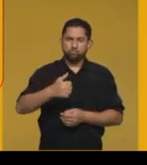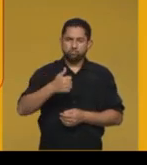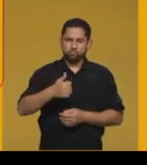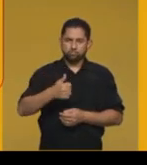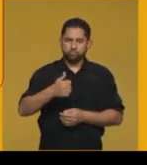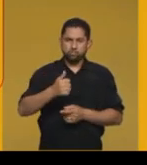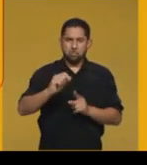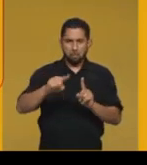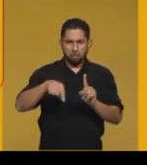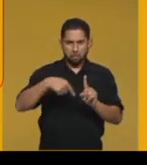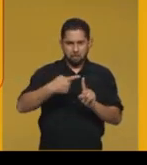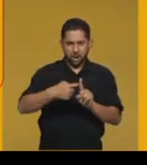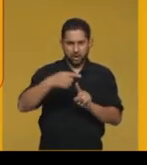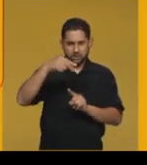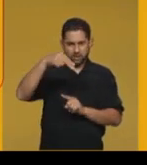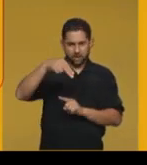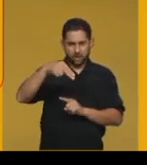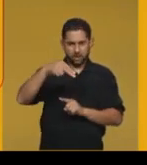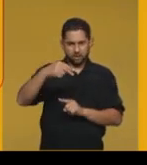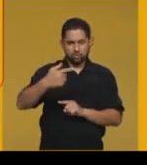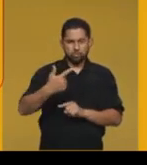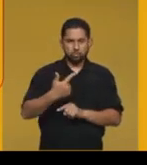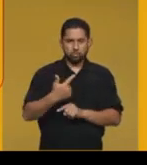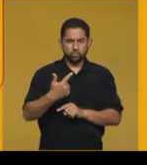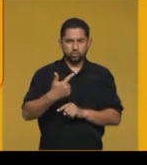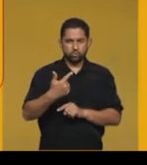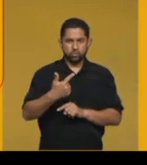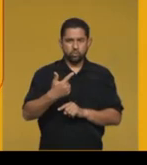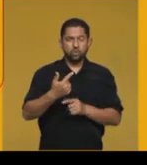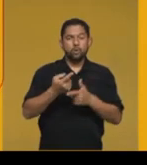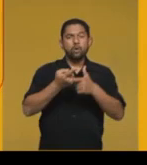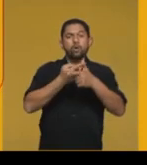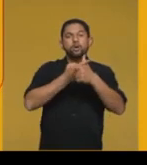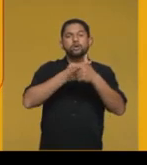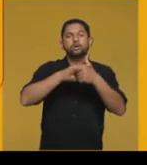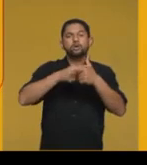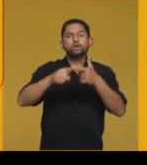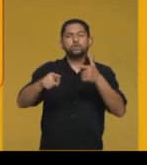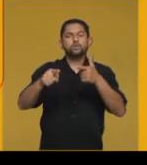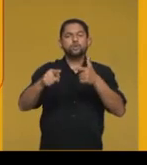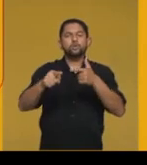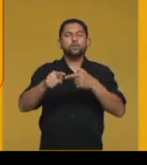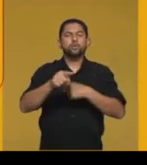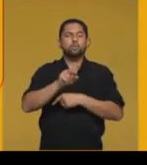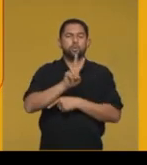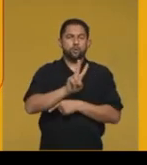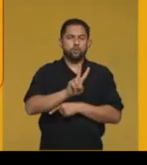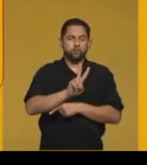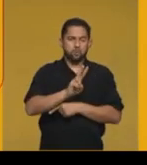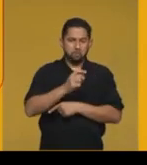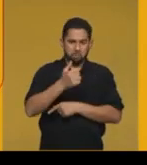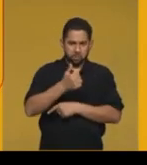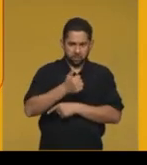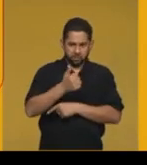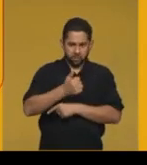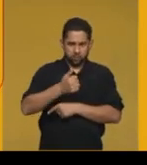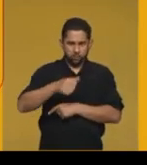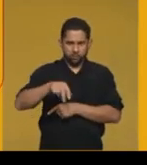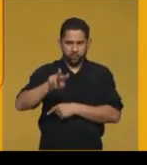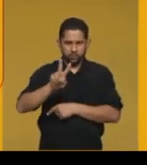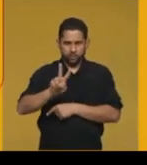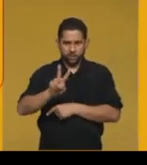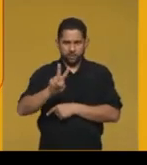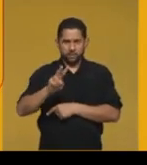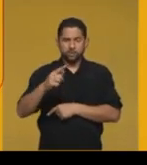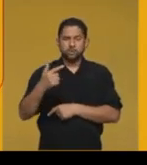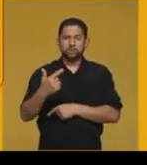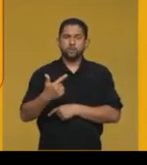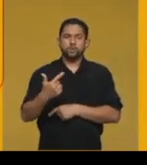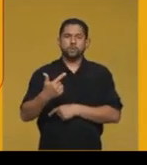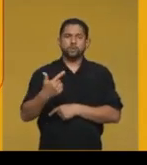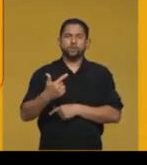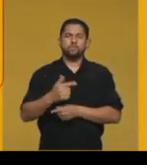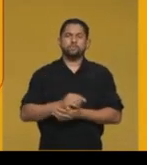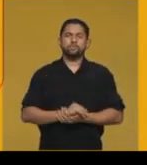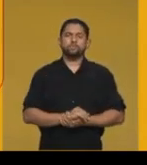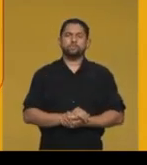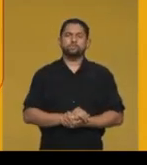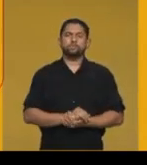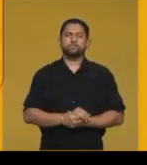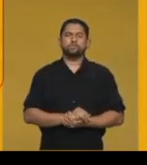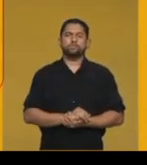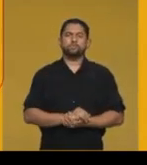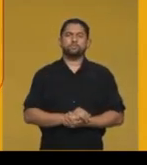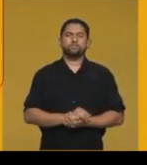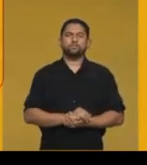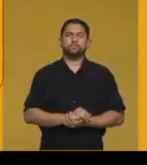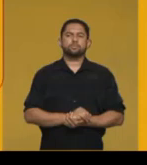número de mols da segunda solução, dividido pelo volume da primeira solução mais o volume da